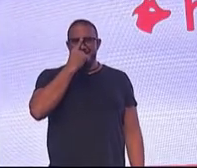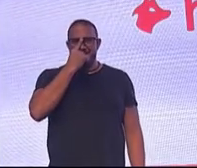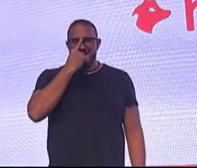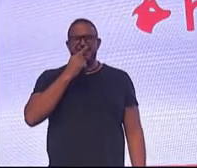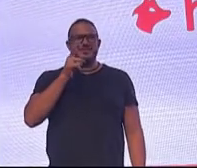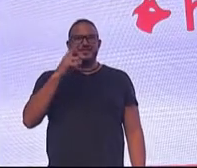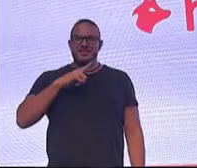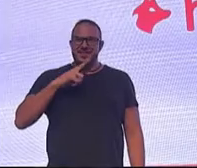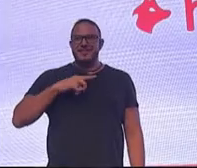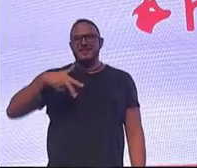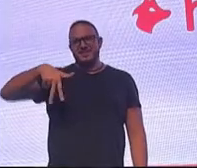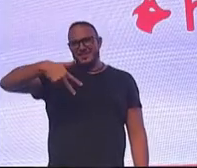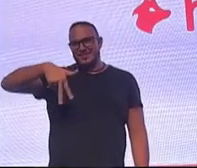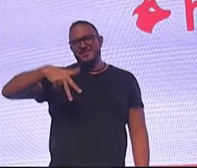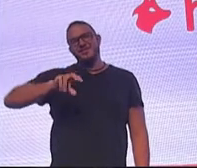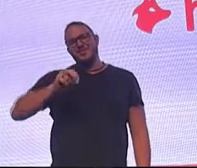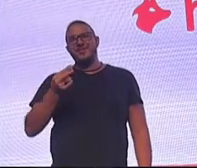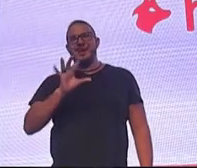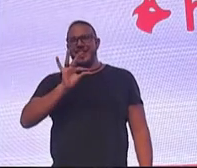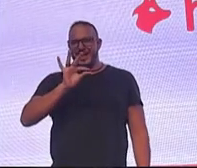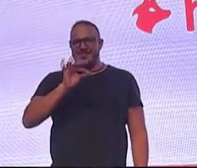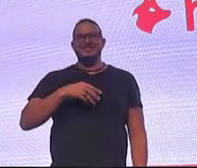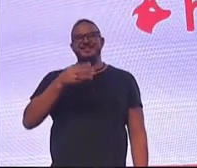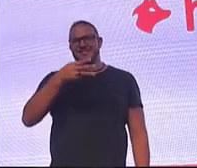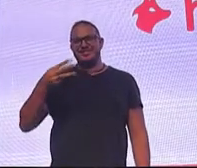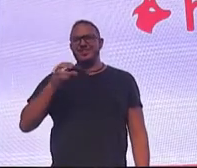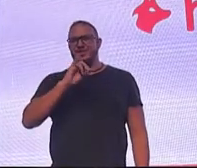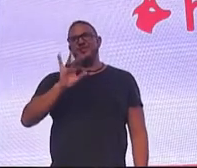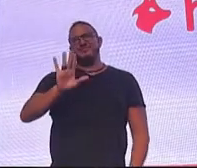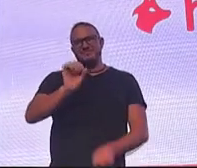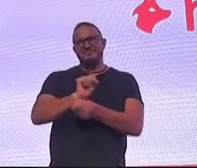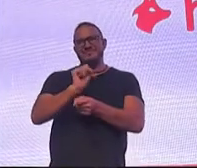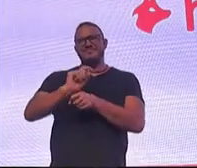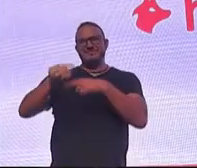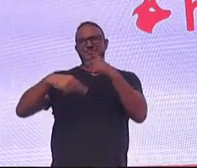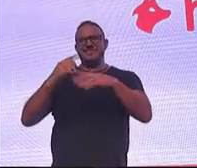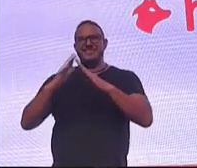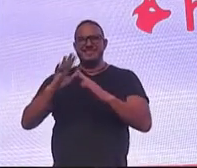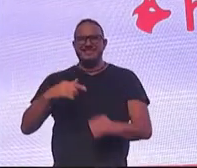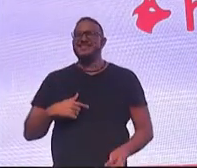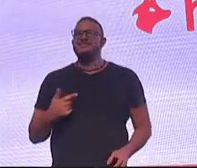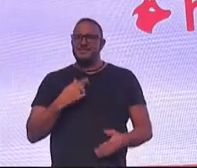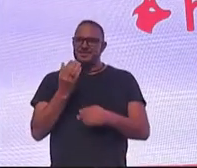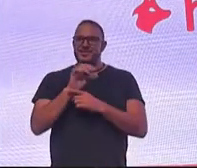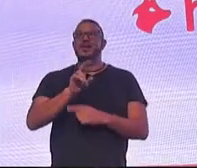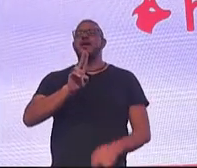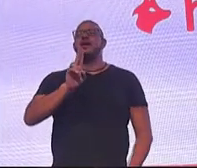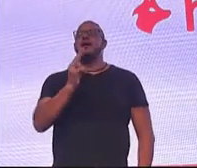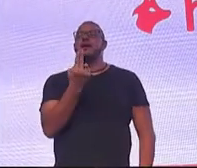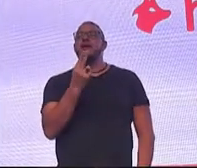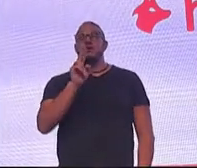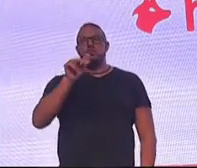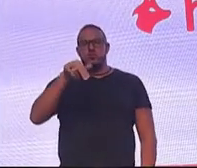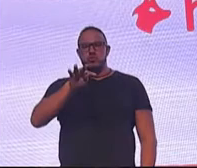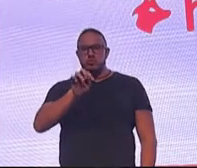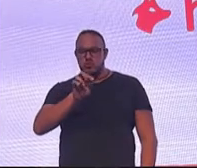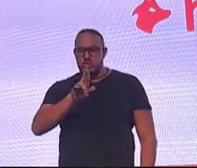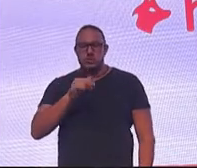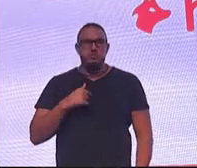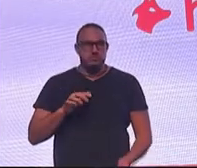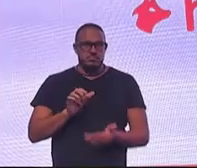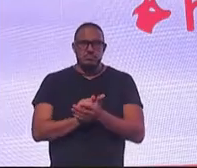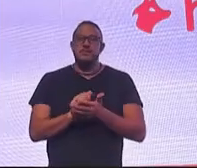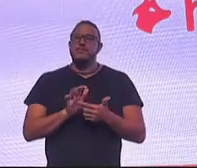Abra aí, escreva Hunter.io e já pode, não precisa nem cadastrar, já pode colocar o nome de qualquer empresa. Se você não tiver cadastrado, ele vai mostrar com